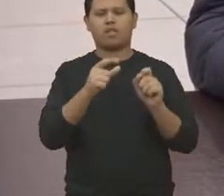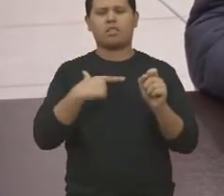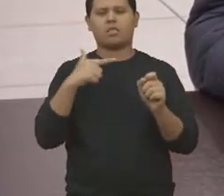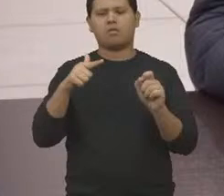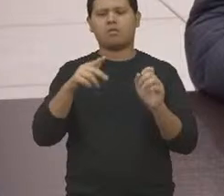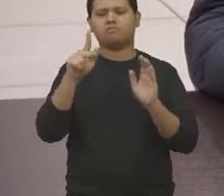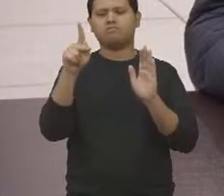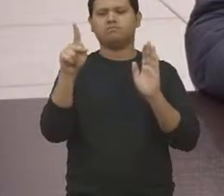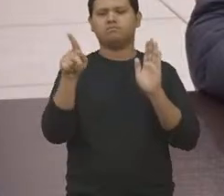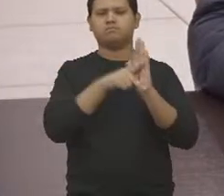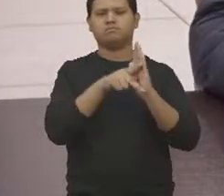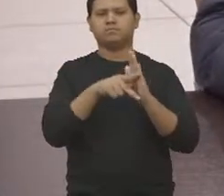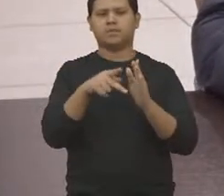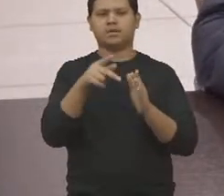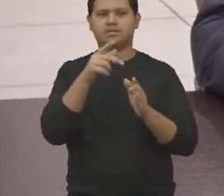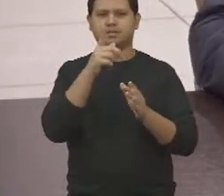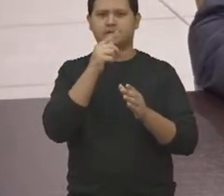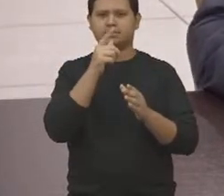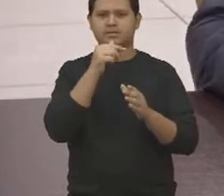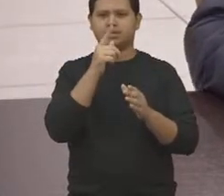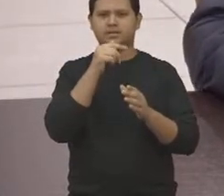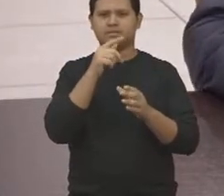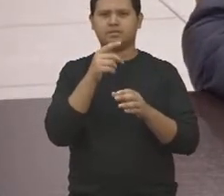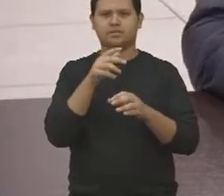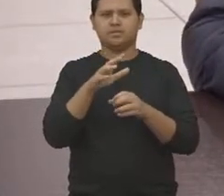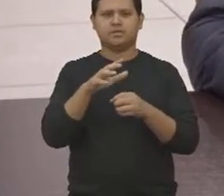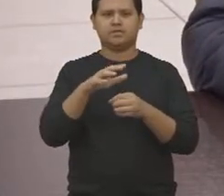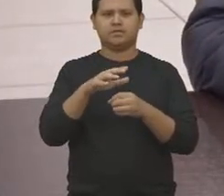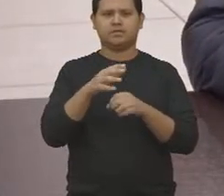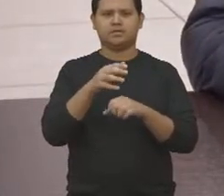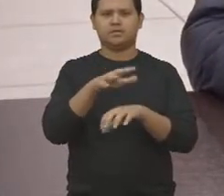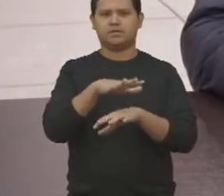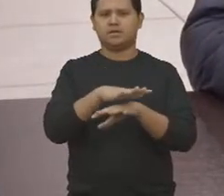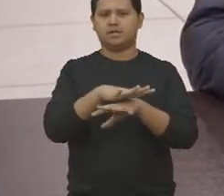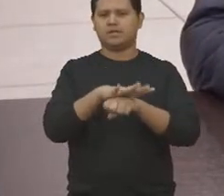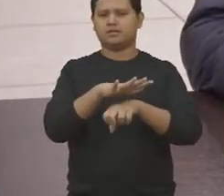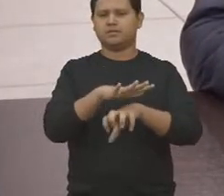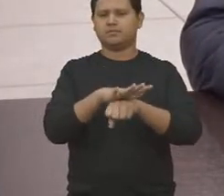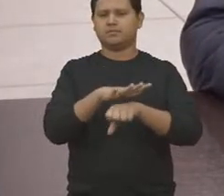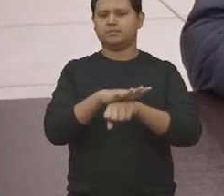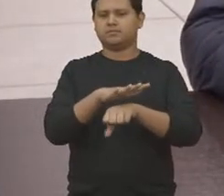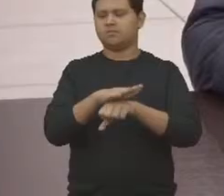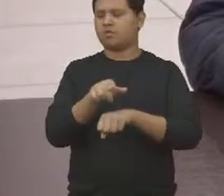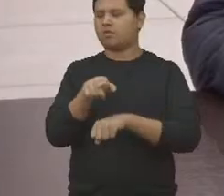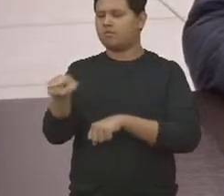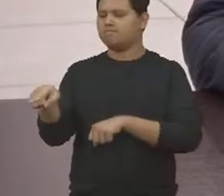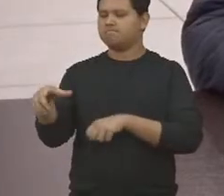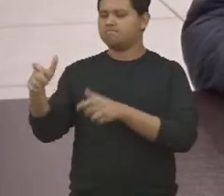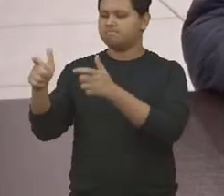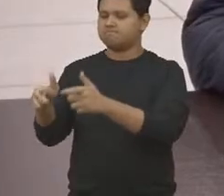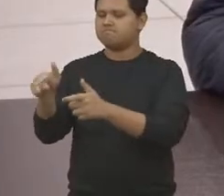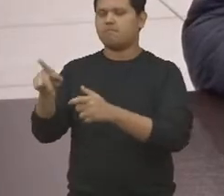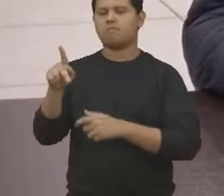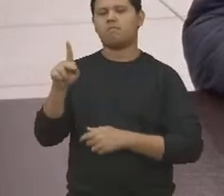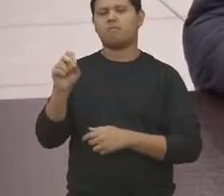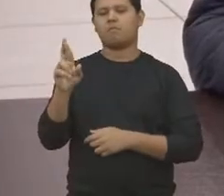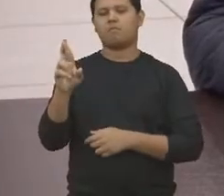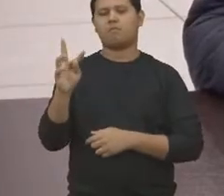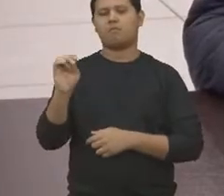de drenagem do Veraneijal e do Porto Velho. Eu gostaria que